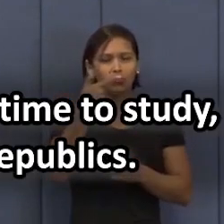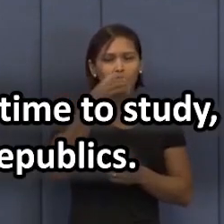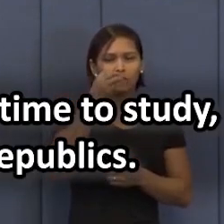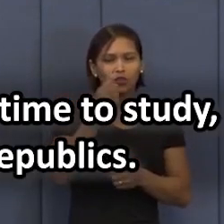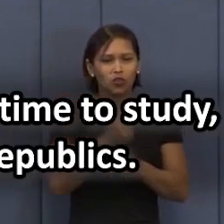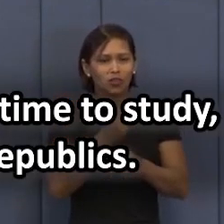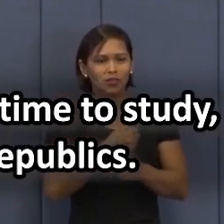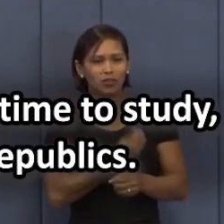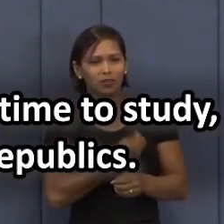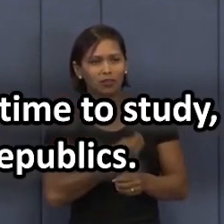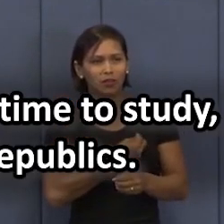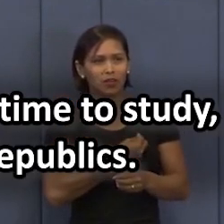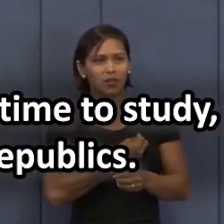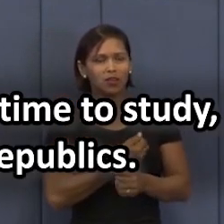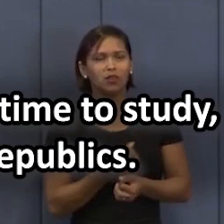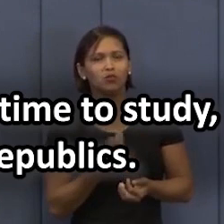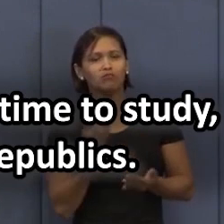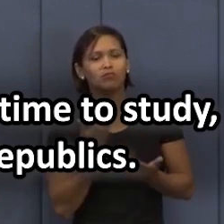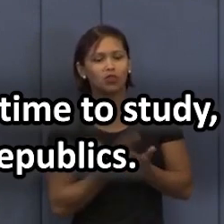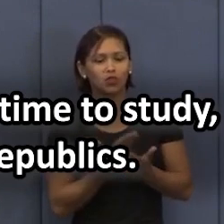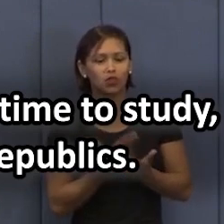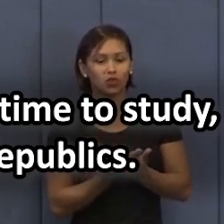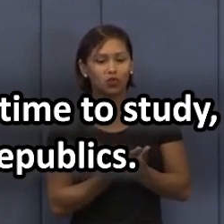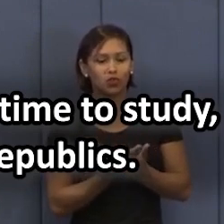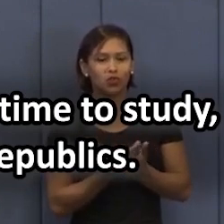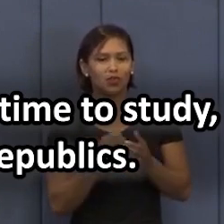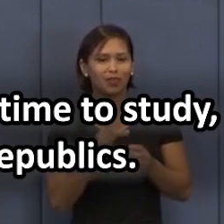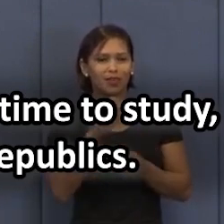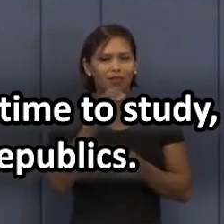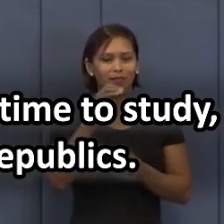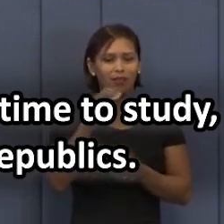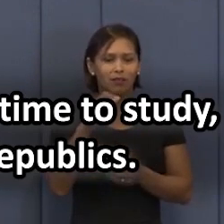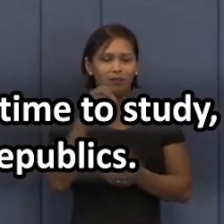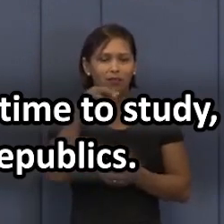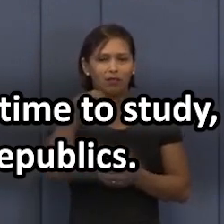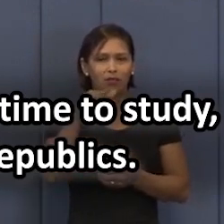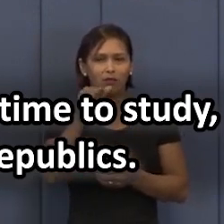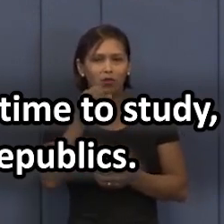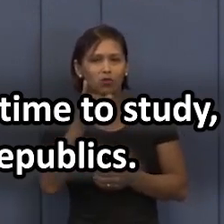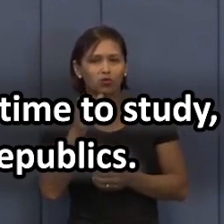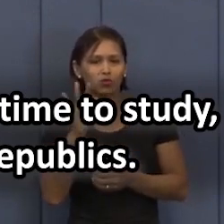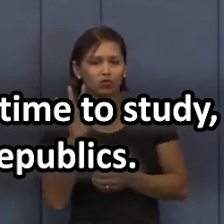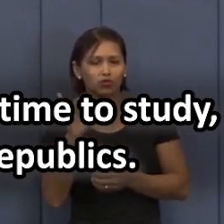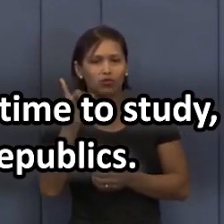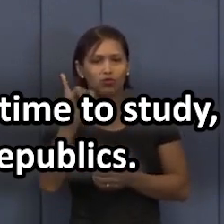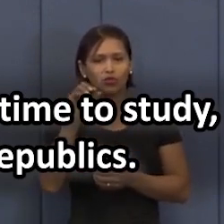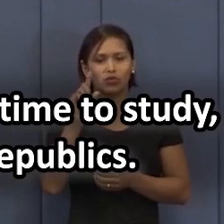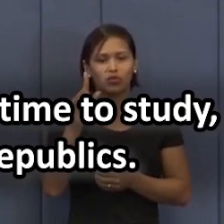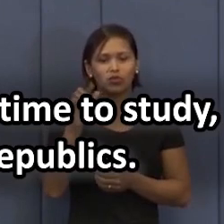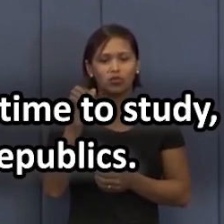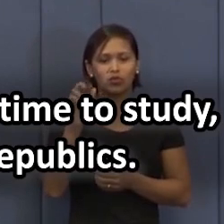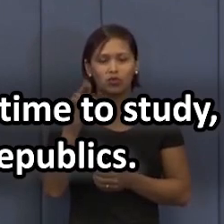alguns 20 anos da minha vida, eu empreguei um tempo para estudar a Constituição da União das Repúblicas Socialistas Soviéticas. Tem